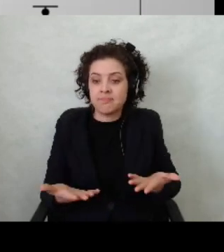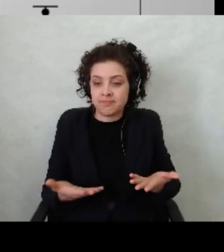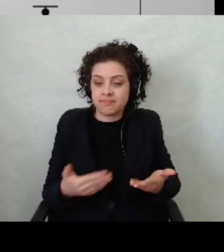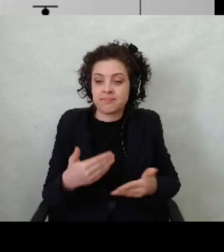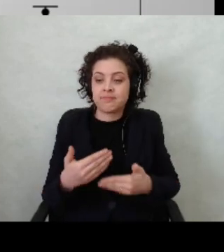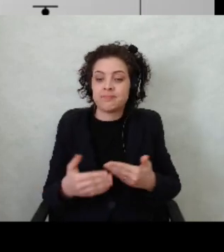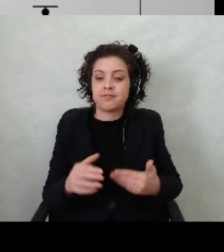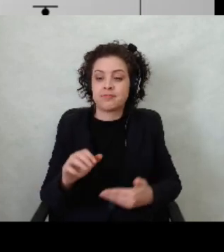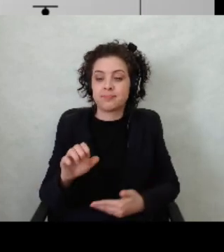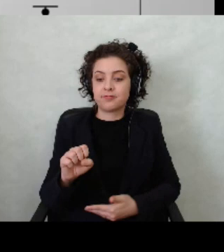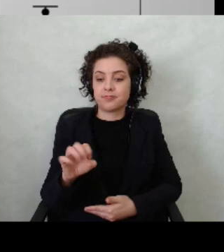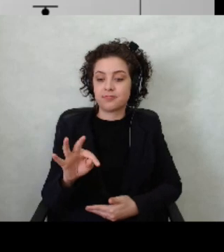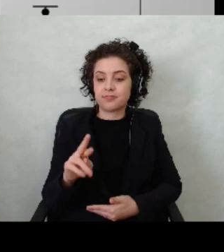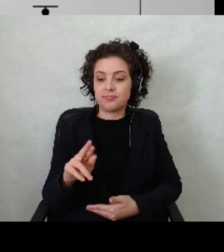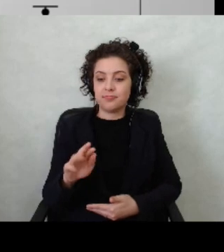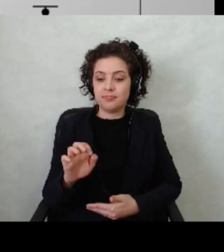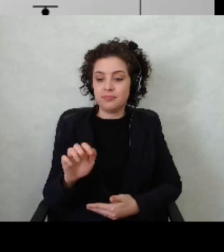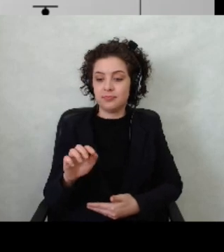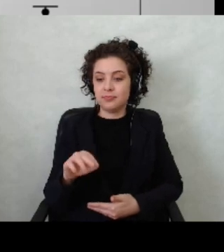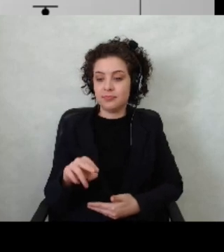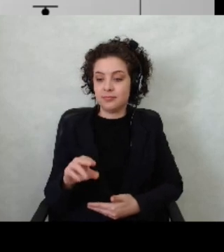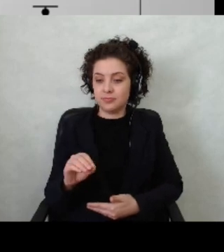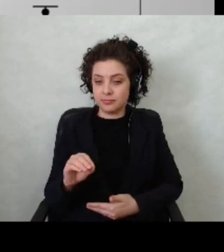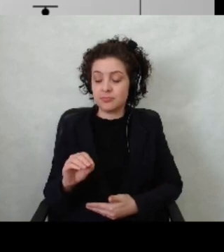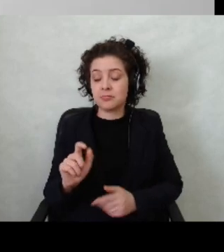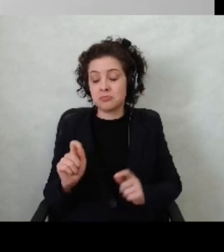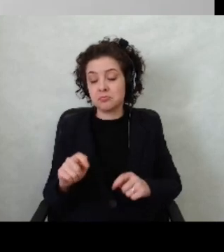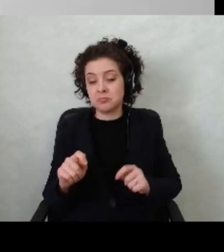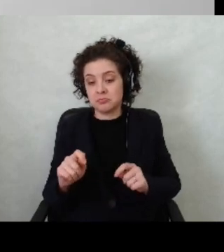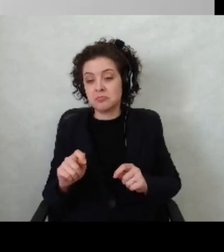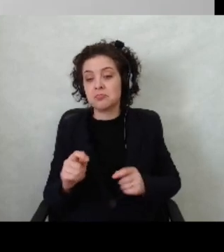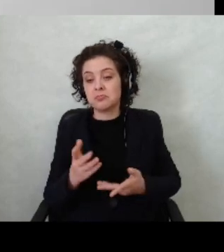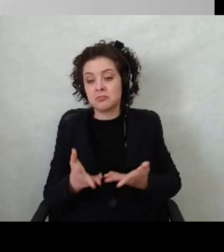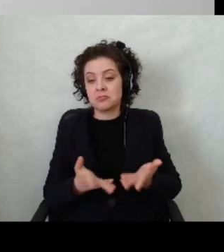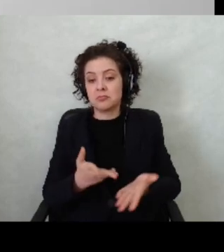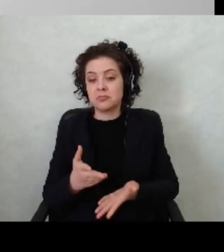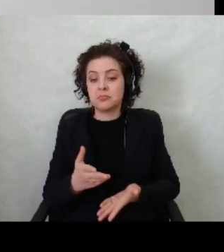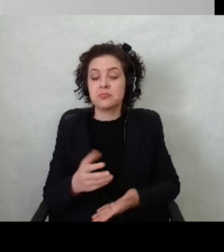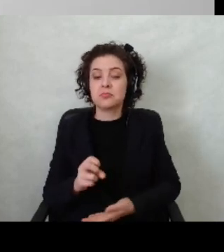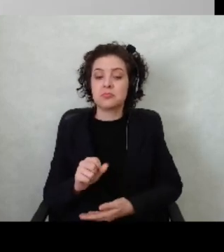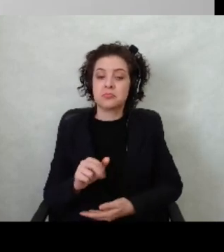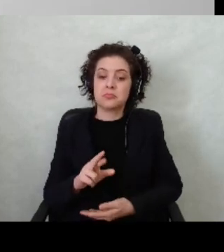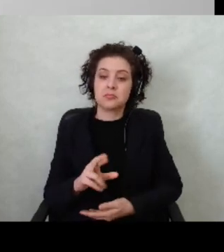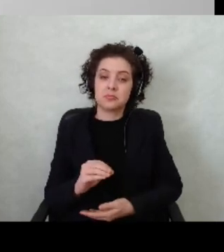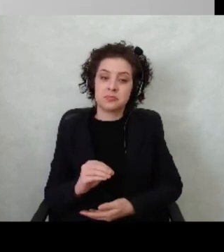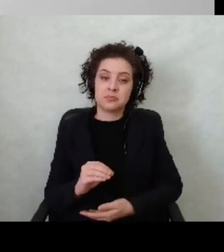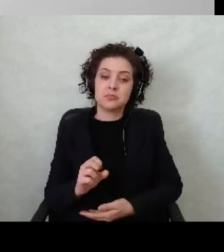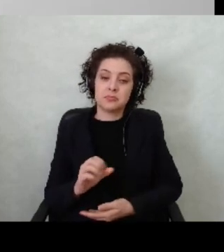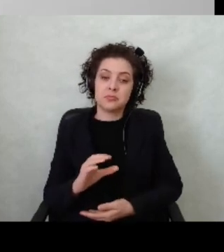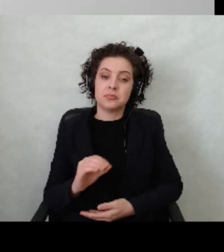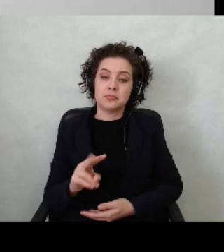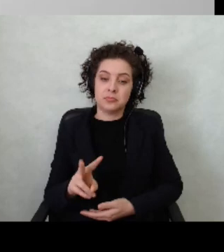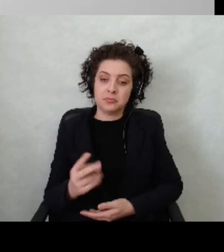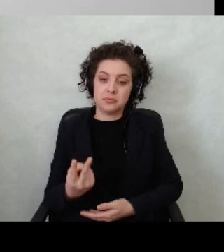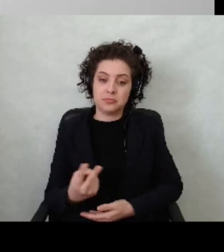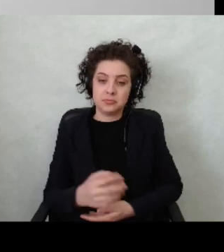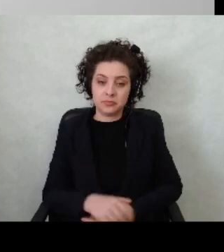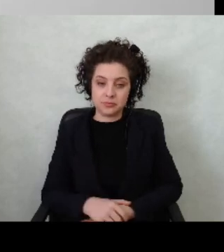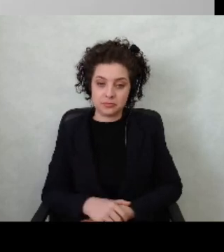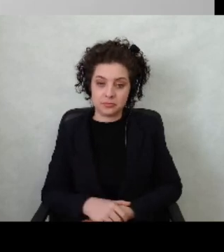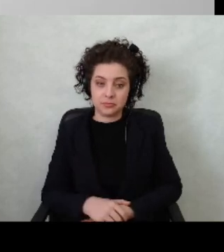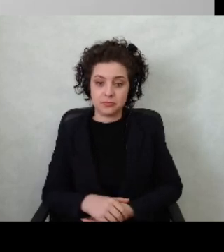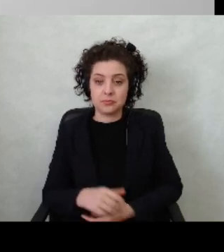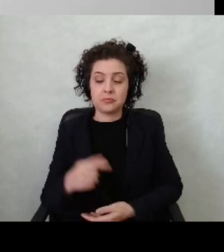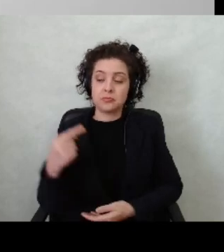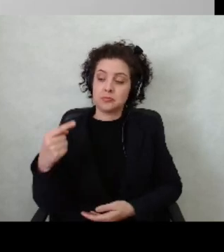né, como uma possível alternativa terapêutica para SARS-CoV-2. Então, algumas conclusões preliminares ainda é